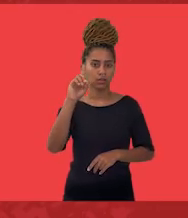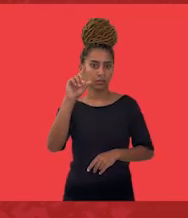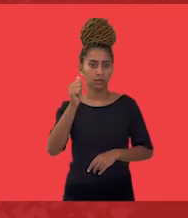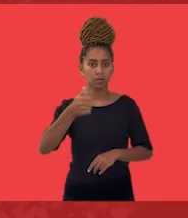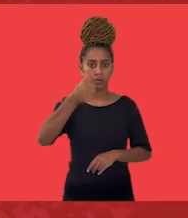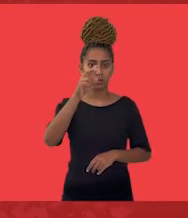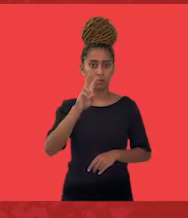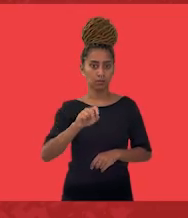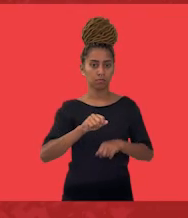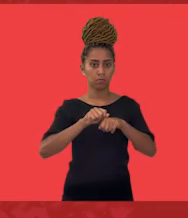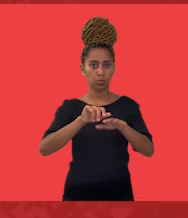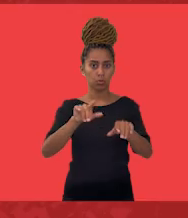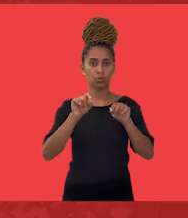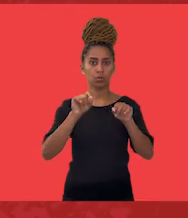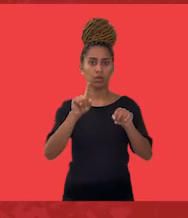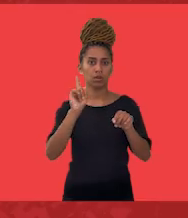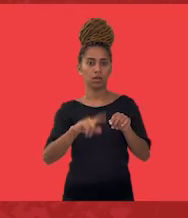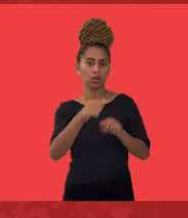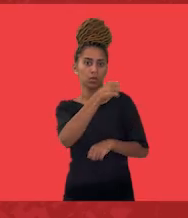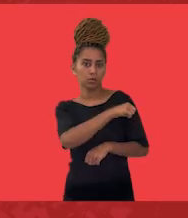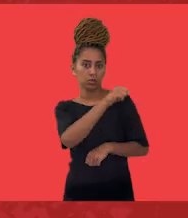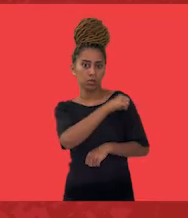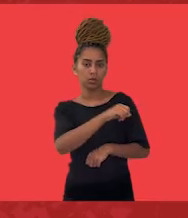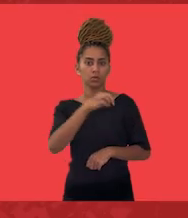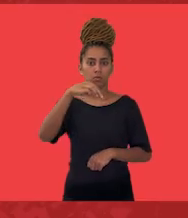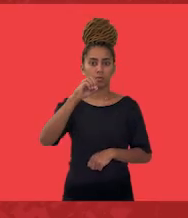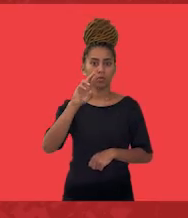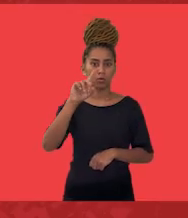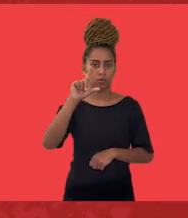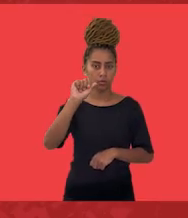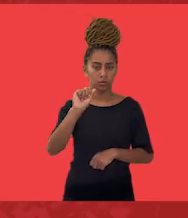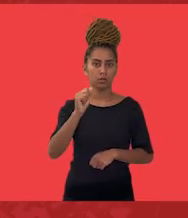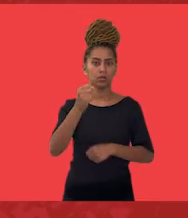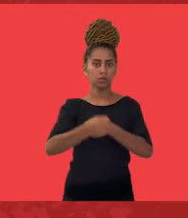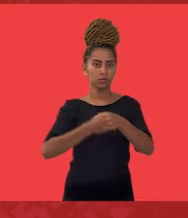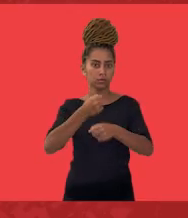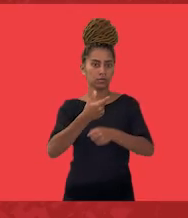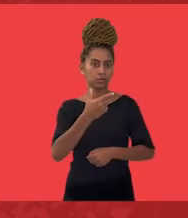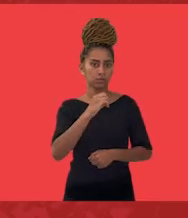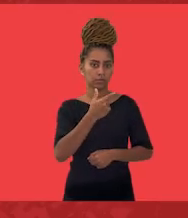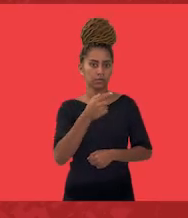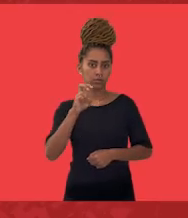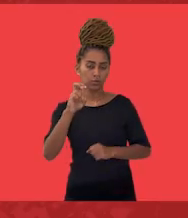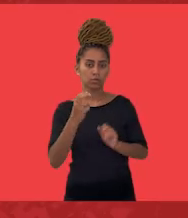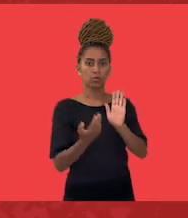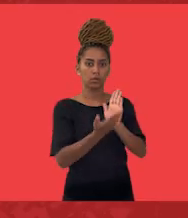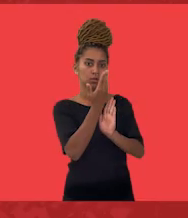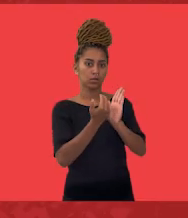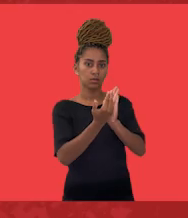MV Serviços e Editora Limitada. Primeira edição, Rio de Janeiro, Mórula,